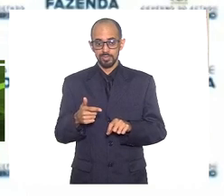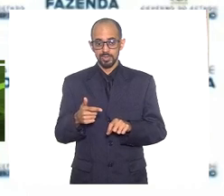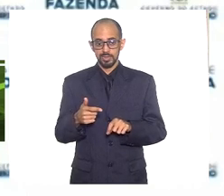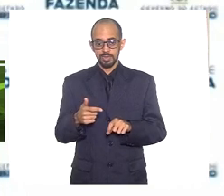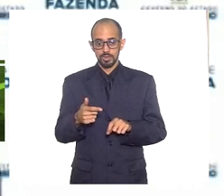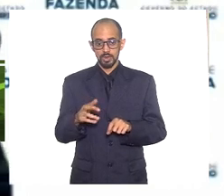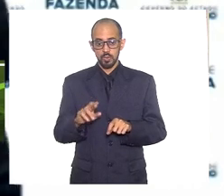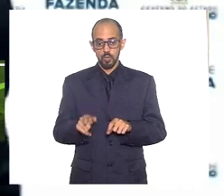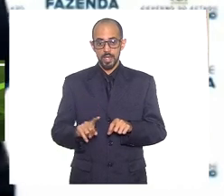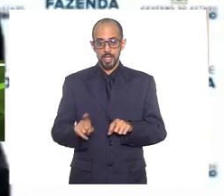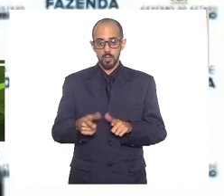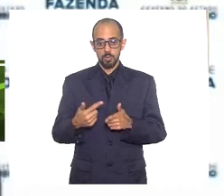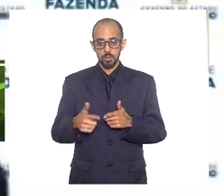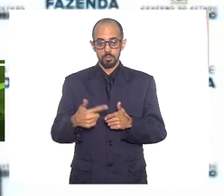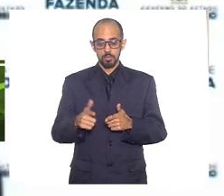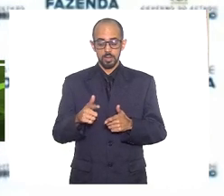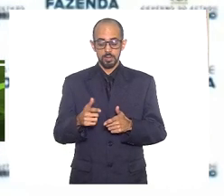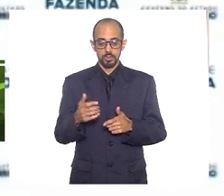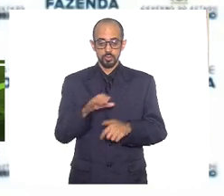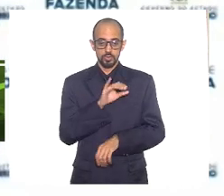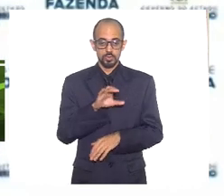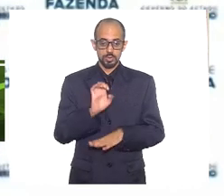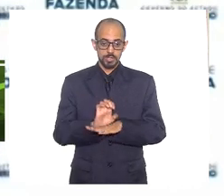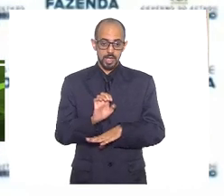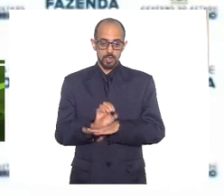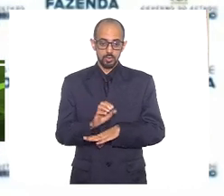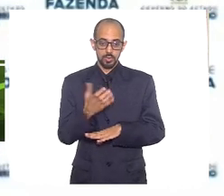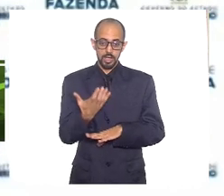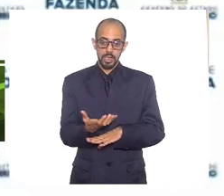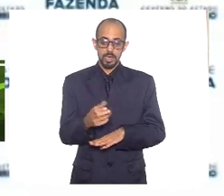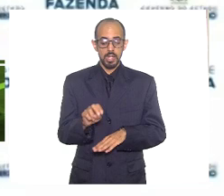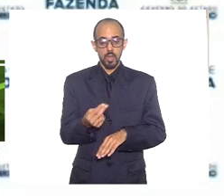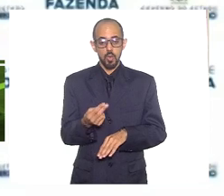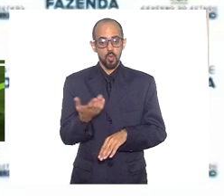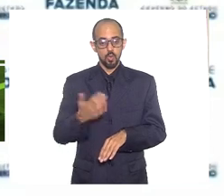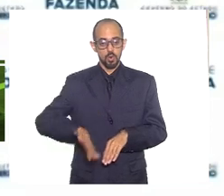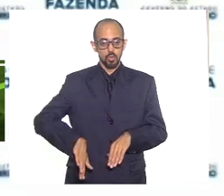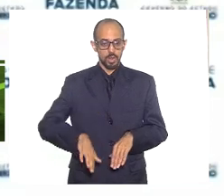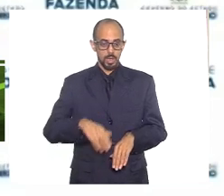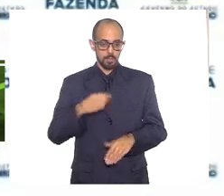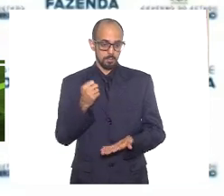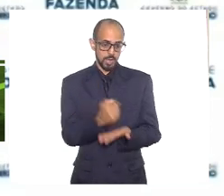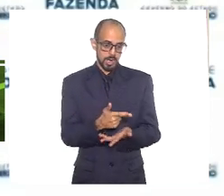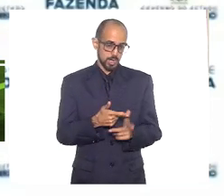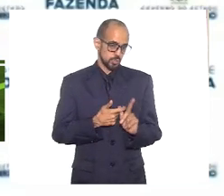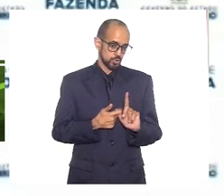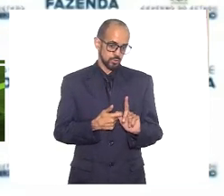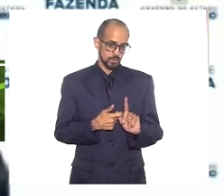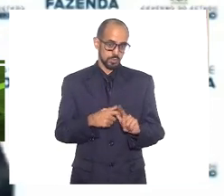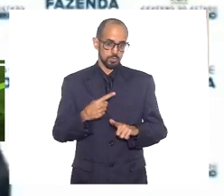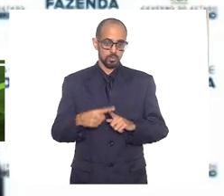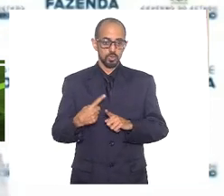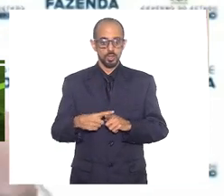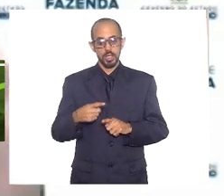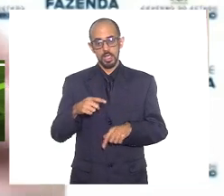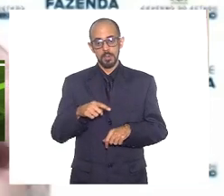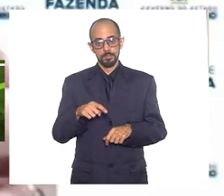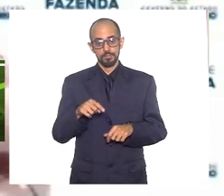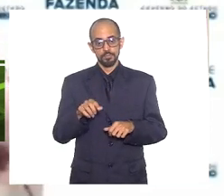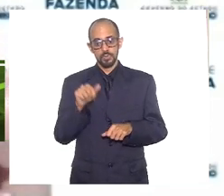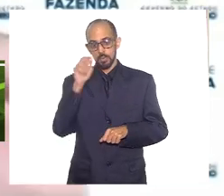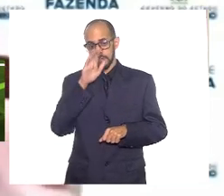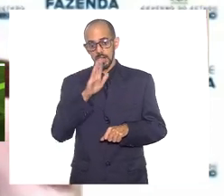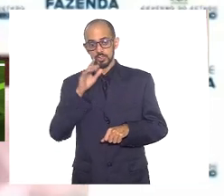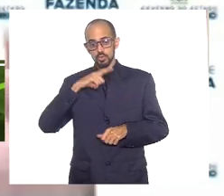querer ou não querer pagar a dívida, né? Porque a União, ela retém os repasses que são devidos ao Estado. Então, esse é um